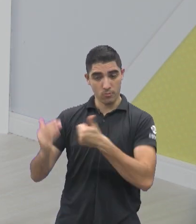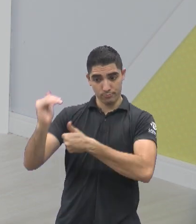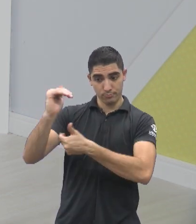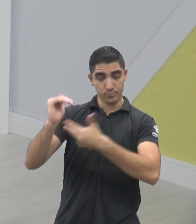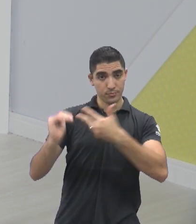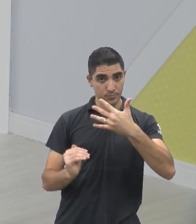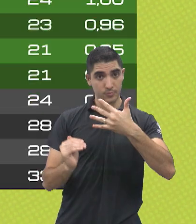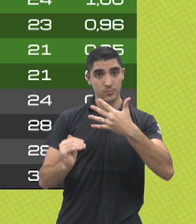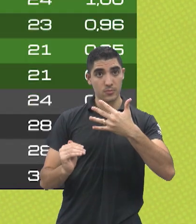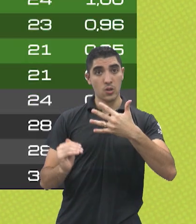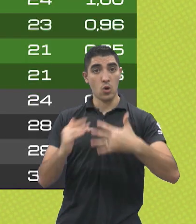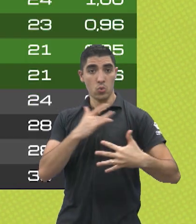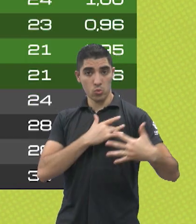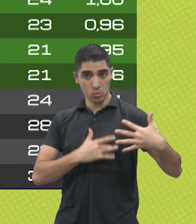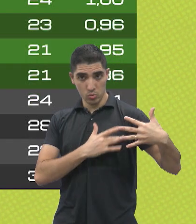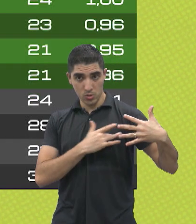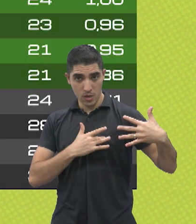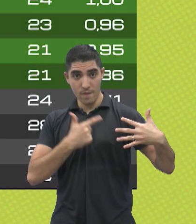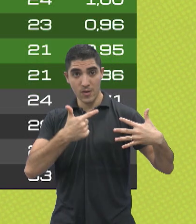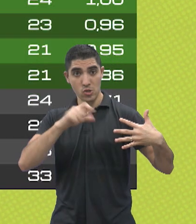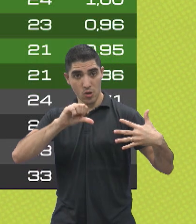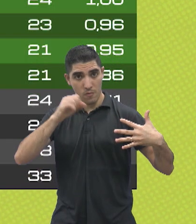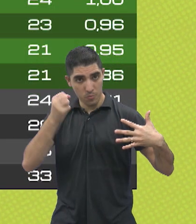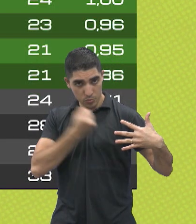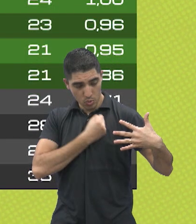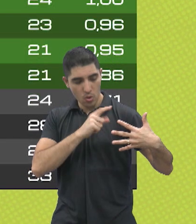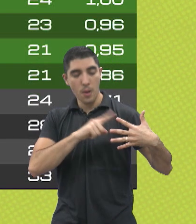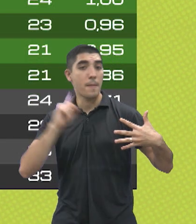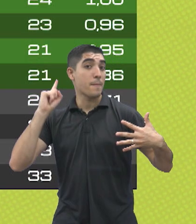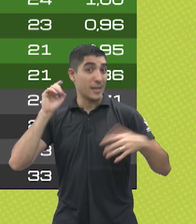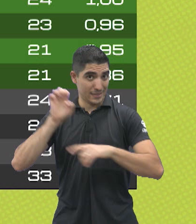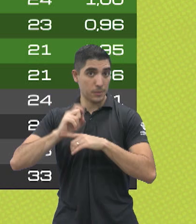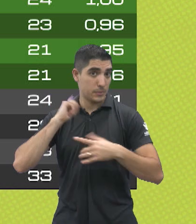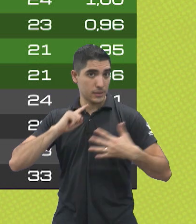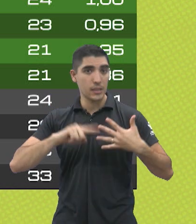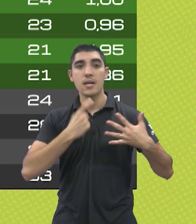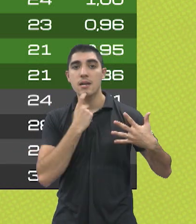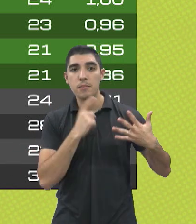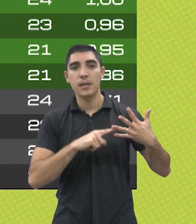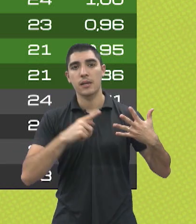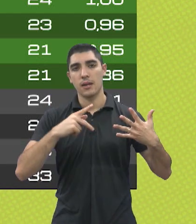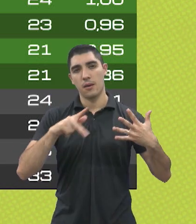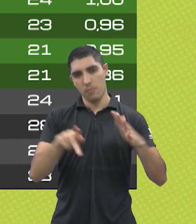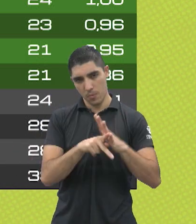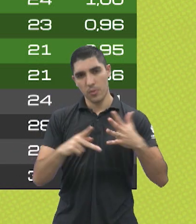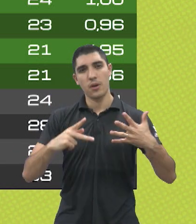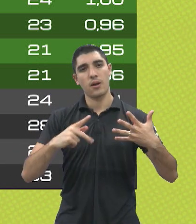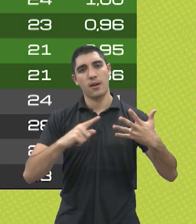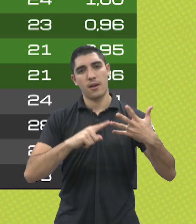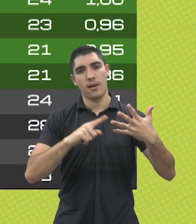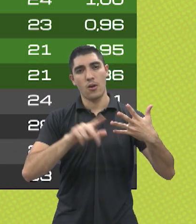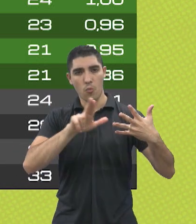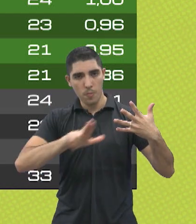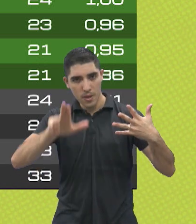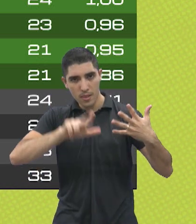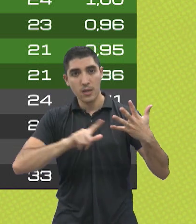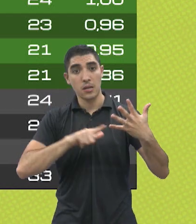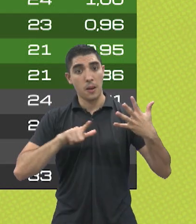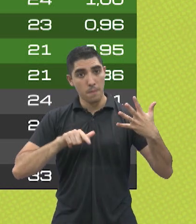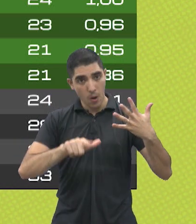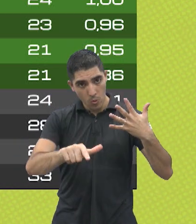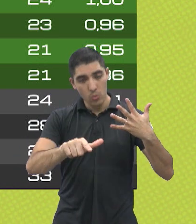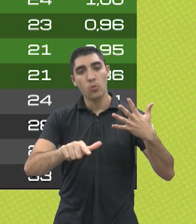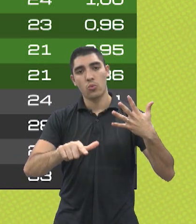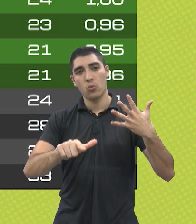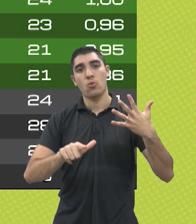mostra ali, Cruzeiro líder, 29 pontos, seguido pelo Minas, Campinas, Praia Clube, SESI, Suzano que subiu, era um confronto direto ali, do